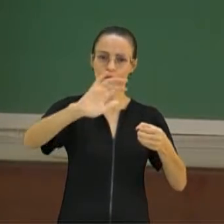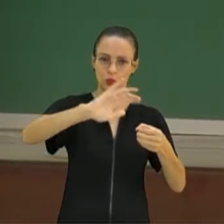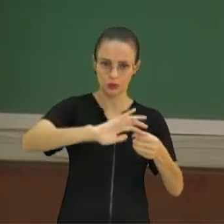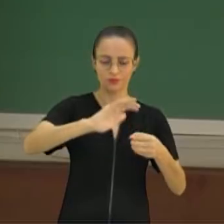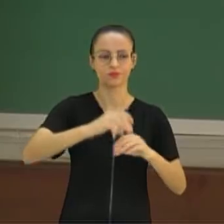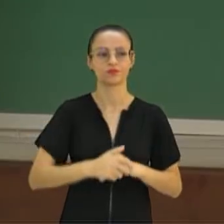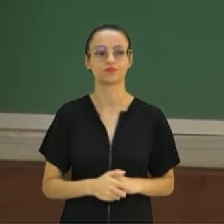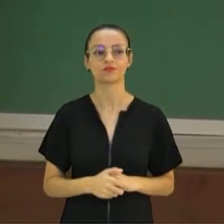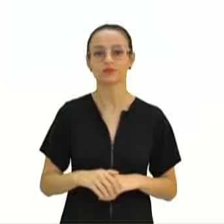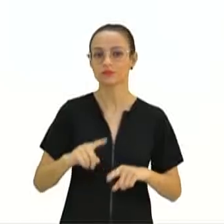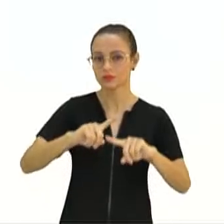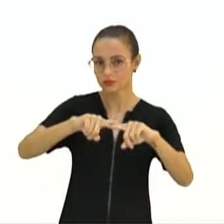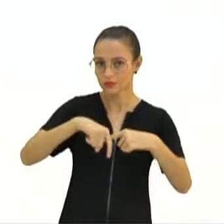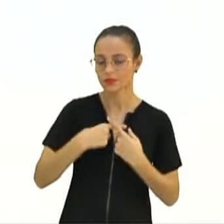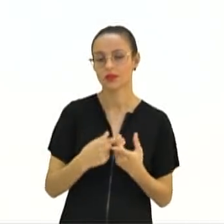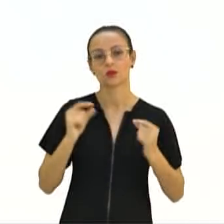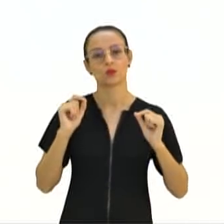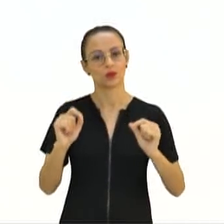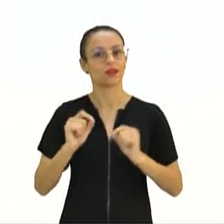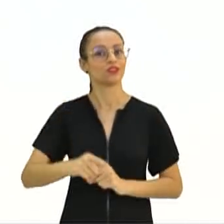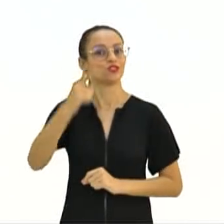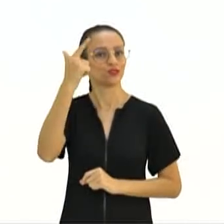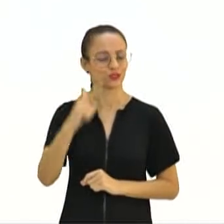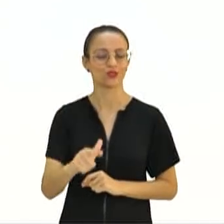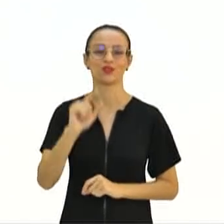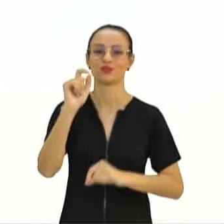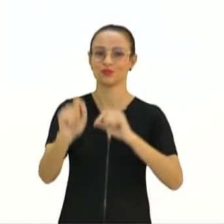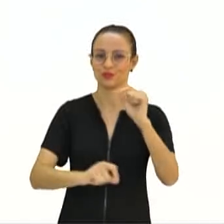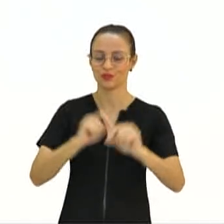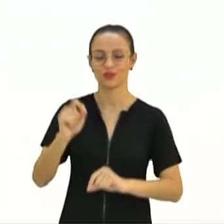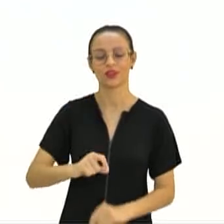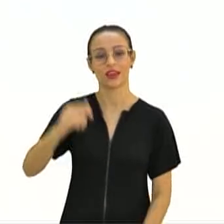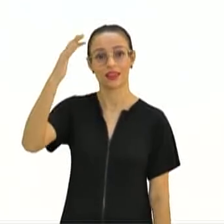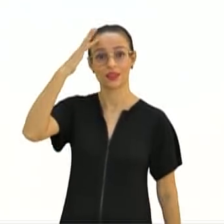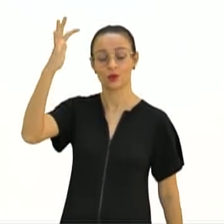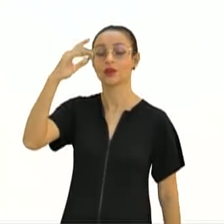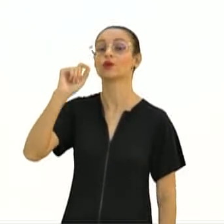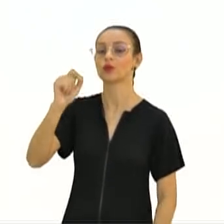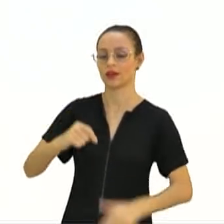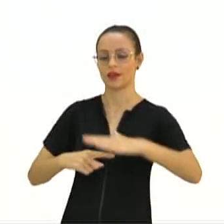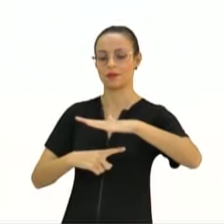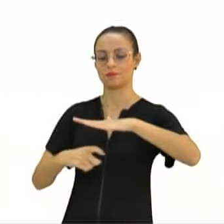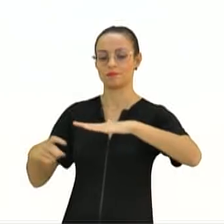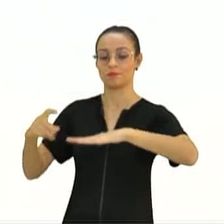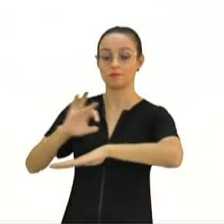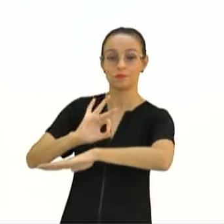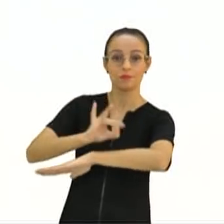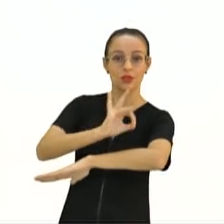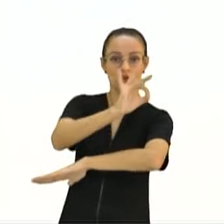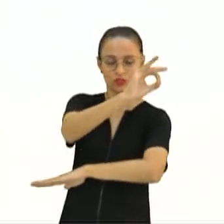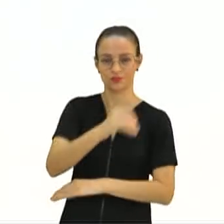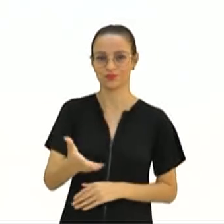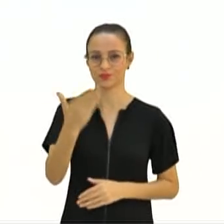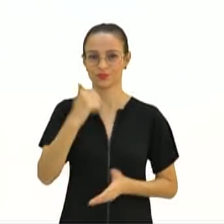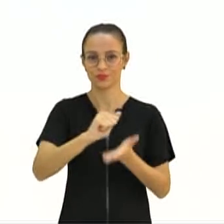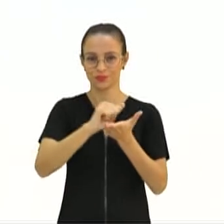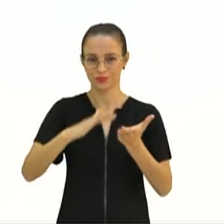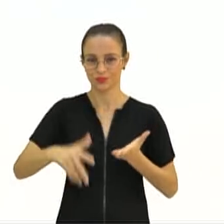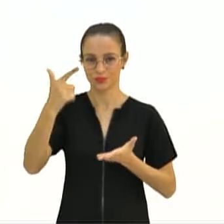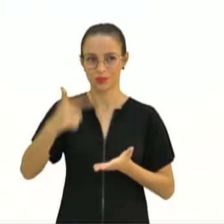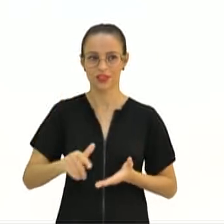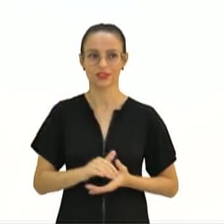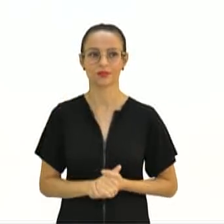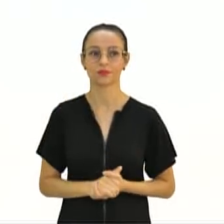caldo. Então, com isso, trouxe de novo ali a ideia da biogênese. Vamos a mais um exercício aqui, gente.